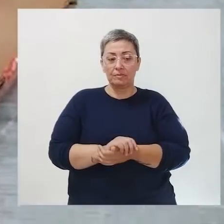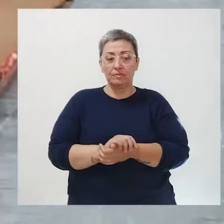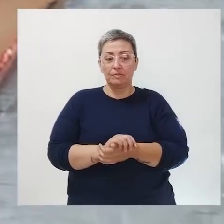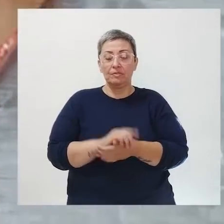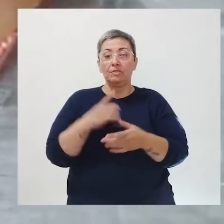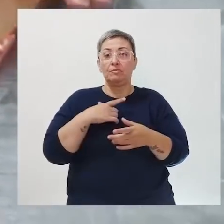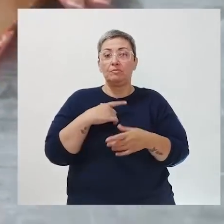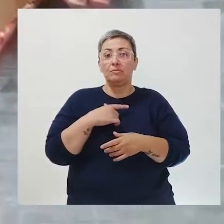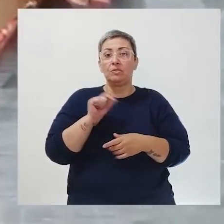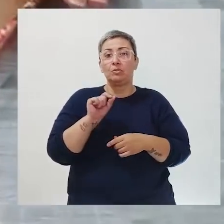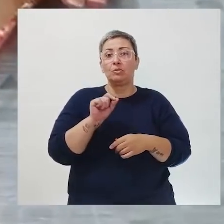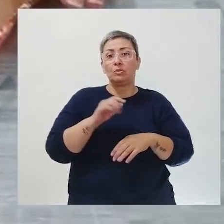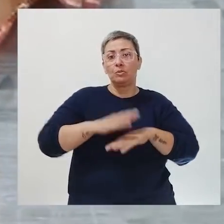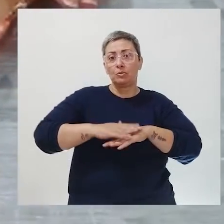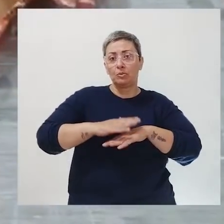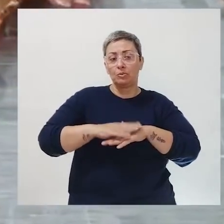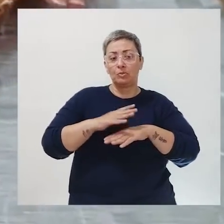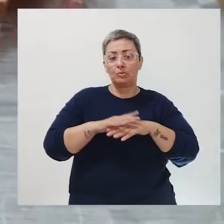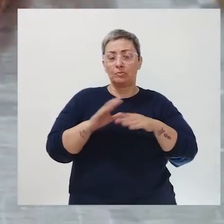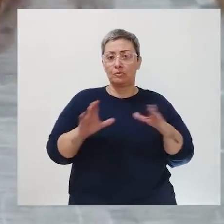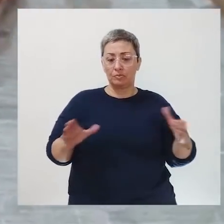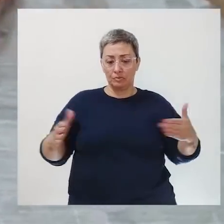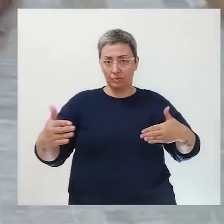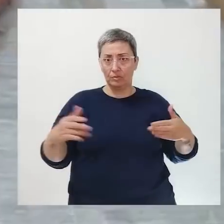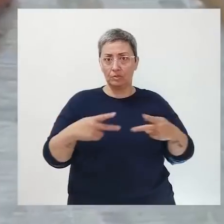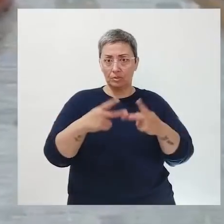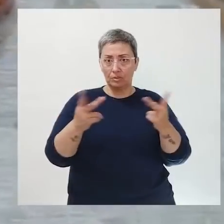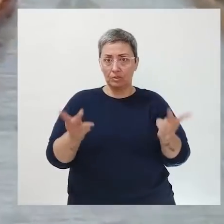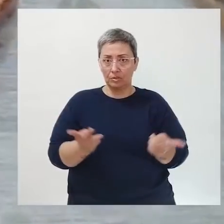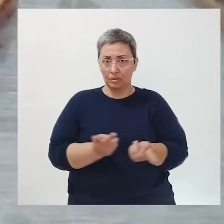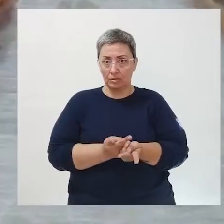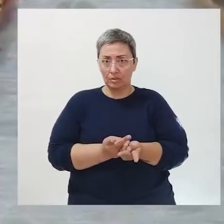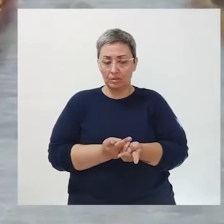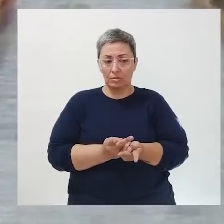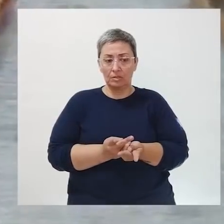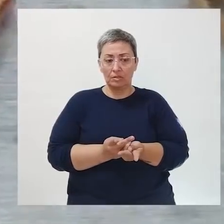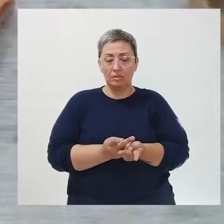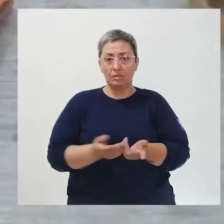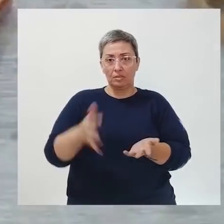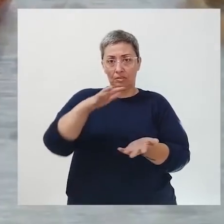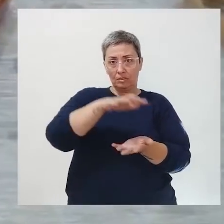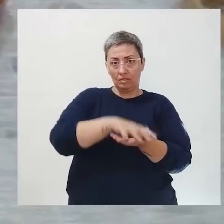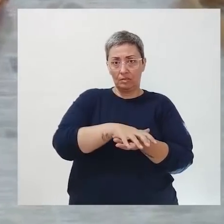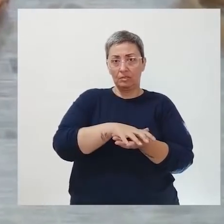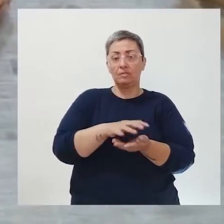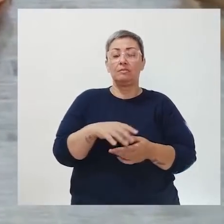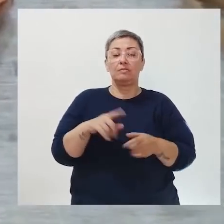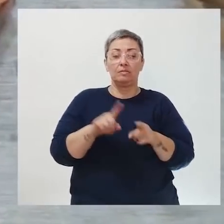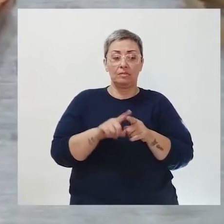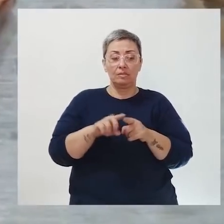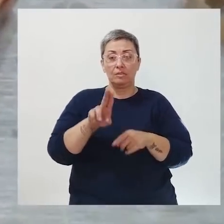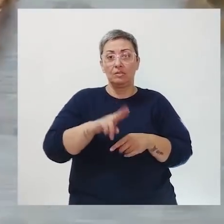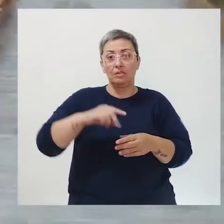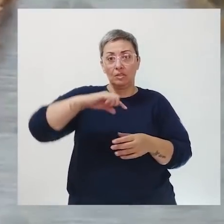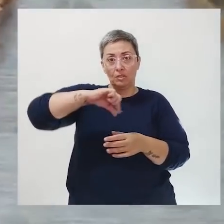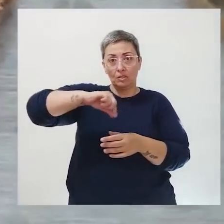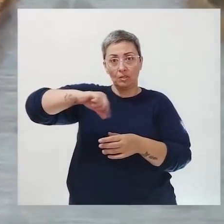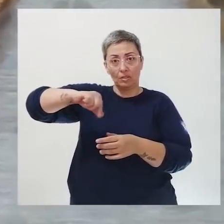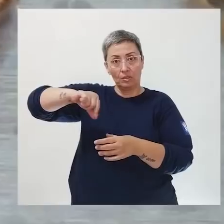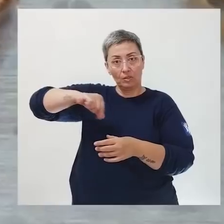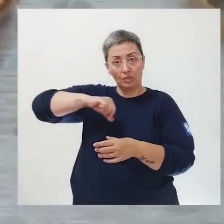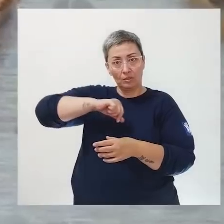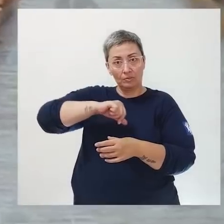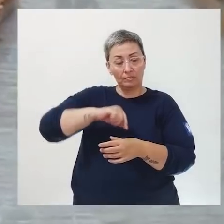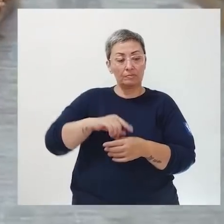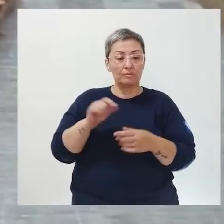joguinho? Eu fiz ele aqui numa caixa na tampa de uma caixa de pizza e usei